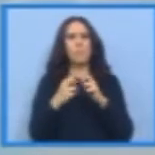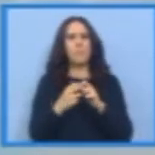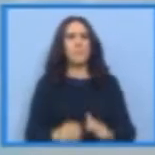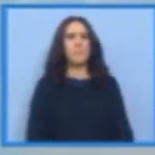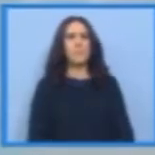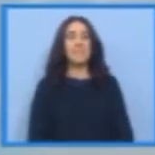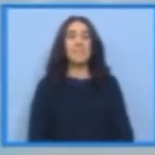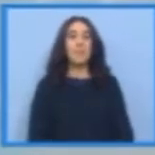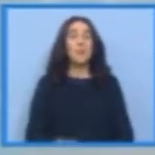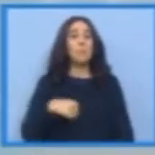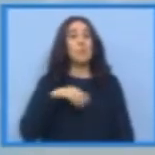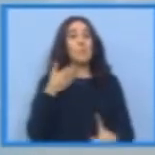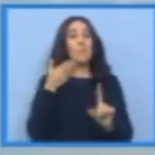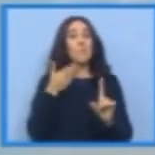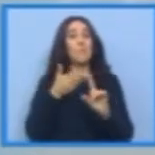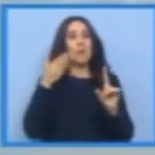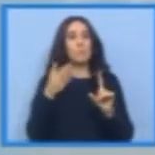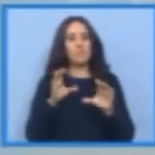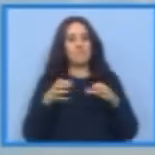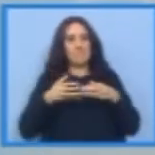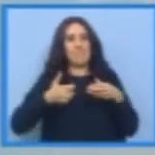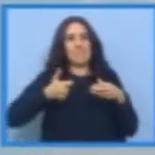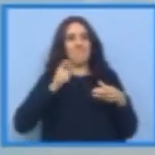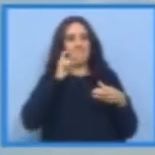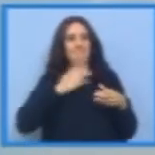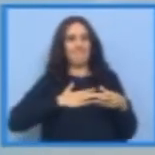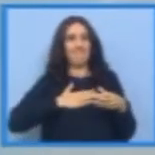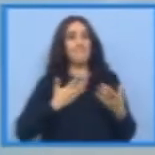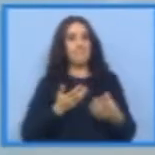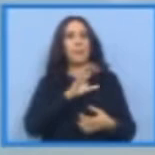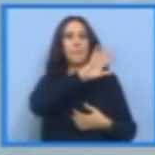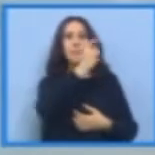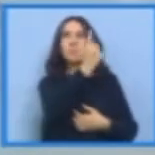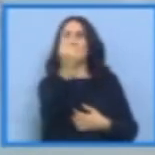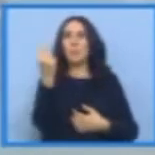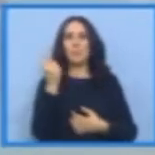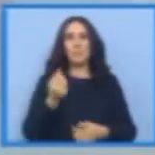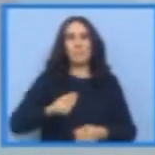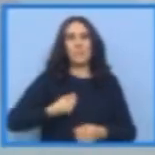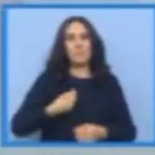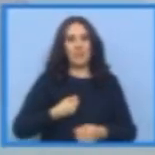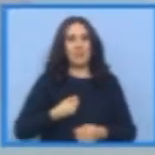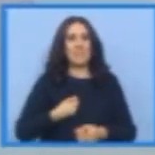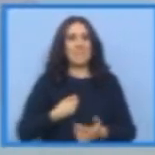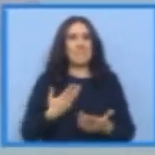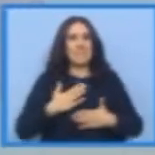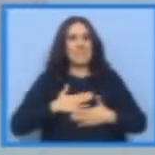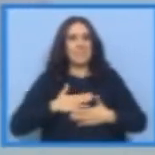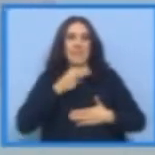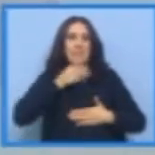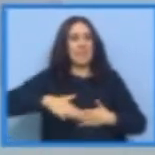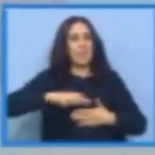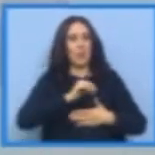focamos-nos na visão securitária. Não é? Cada país está preocupado com o seu